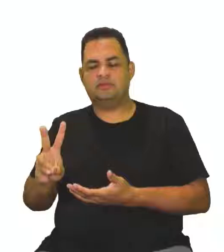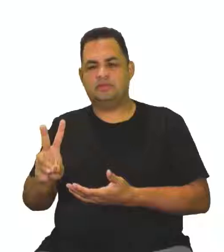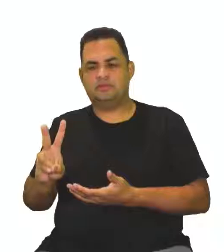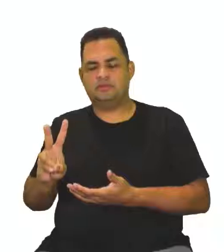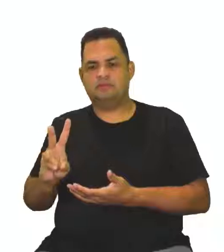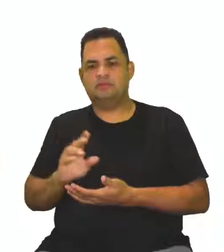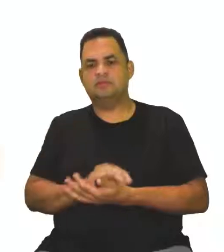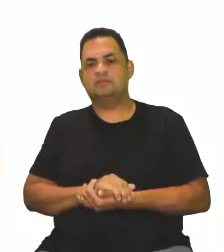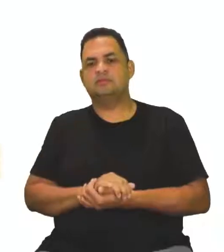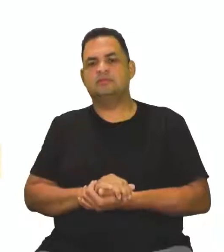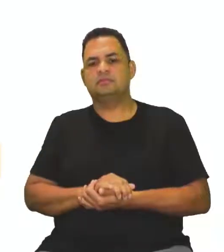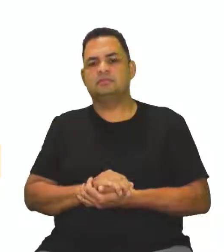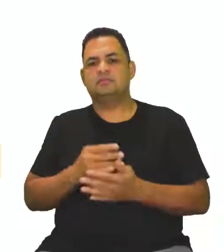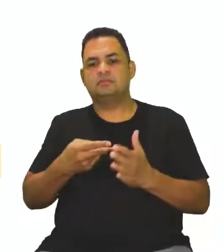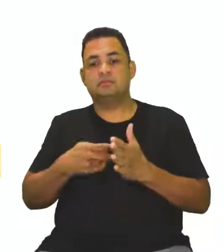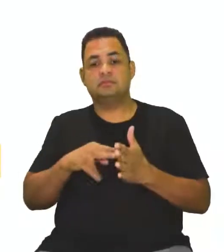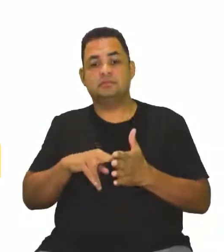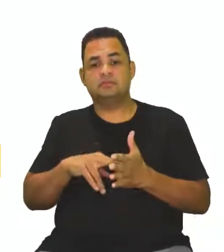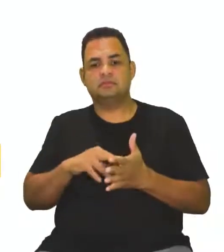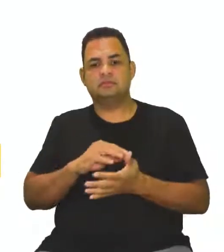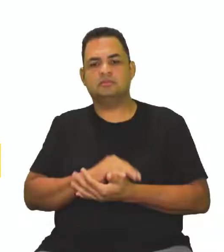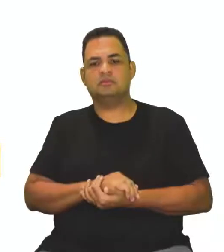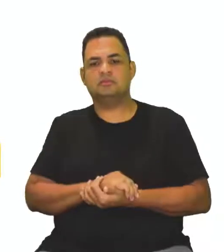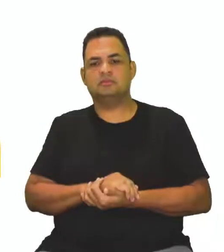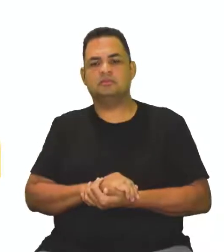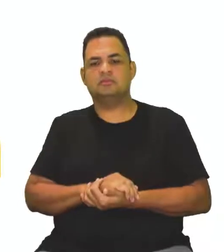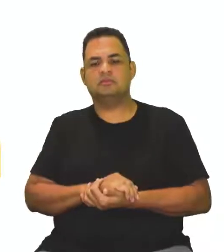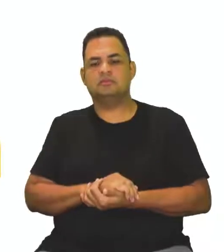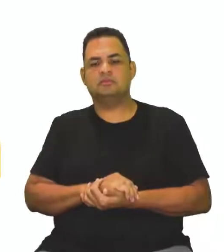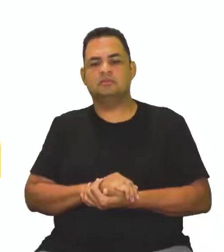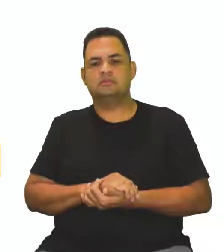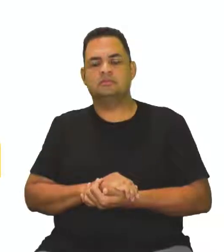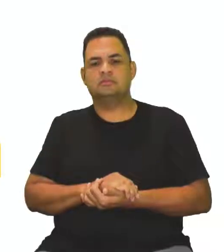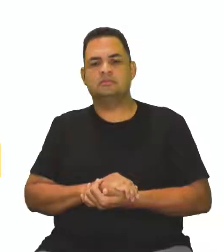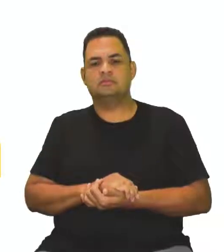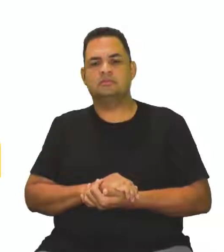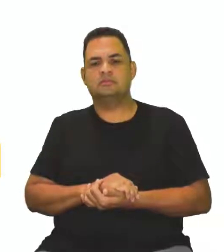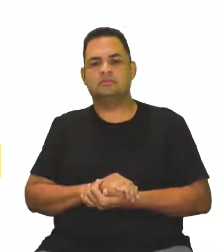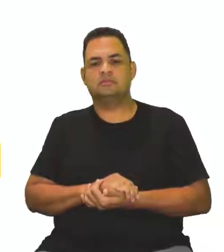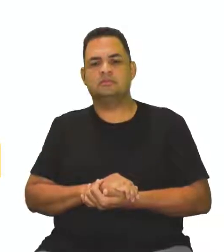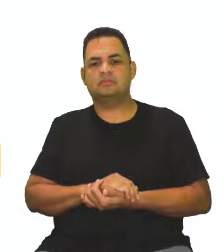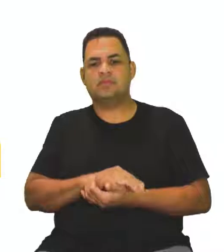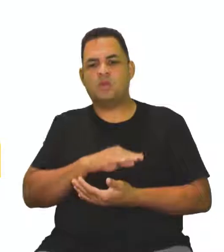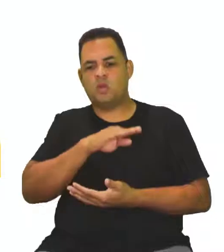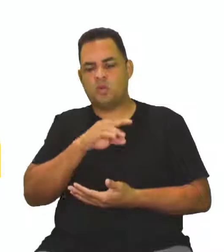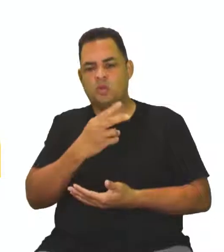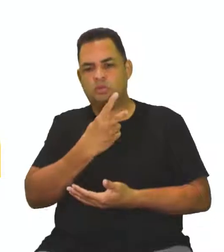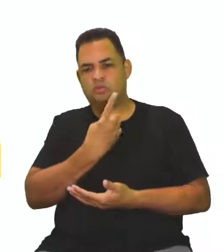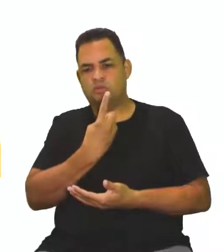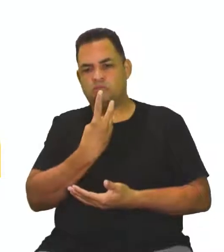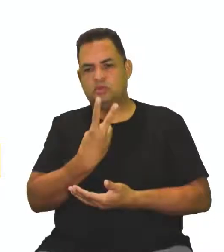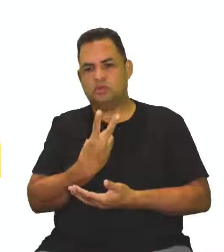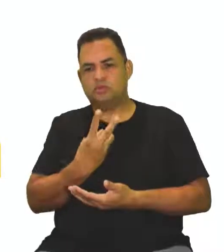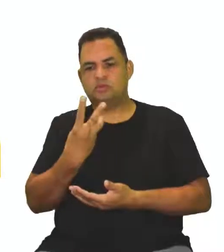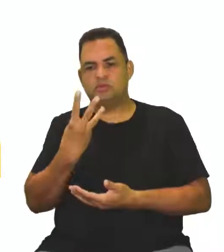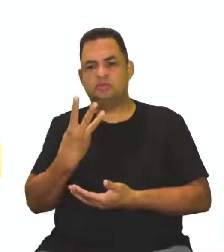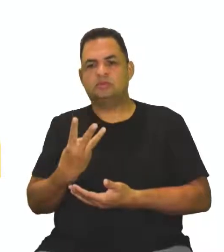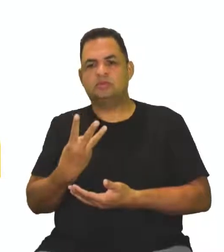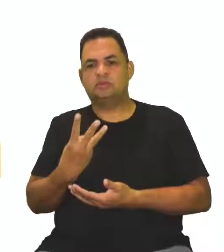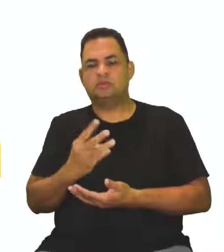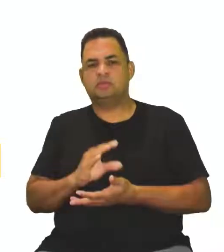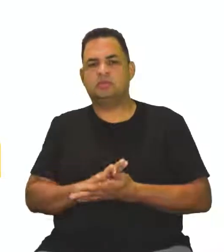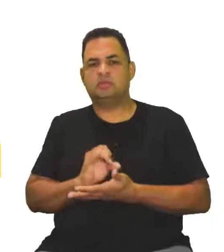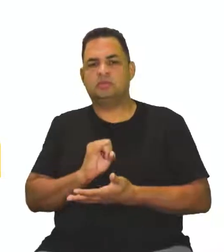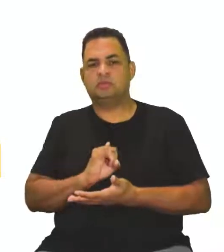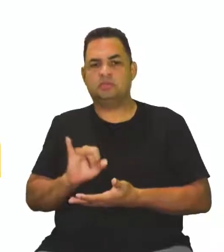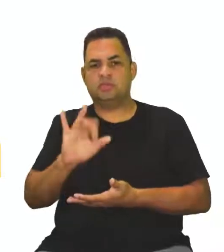192 volts. Isso significa, ok, que o que passa em 2 e o que passa em 3 daquela nossa